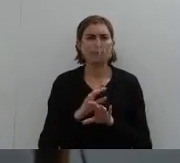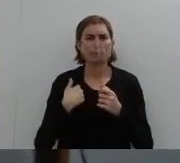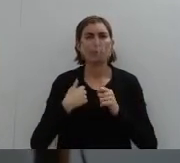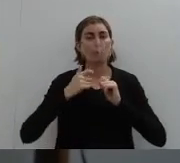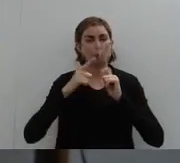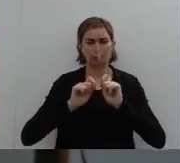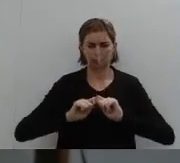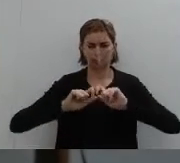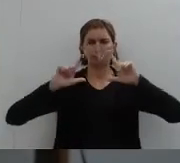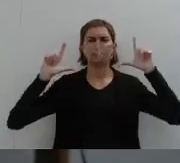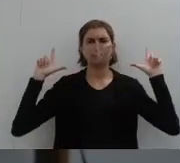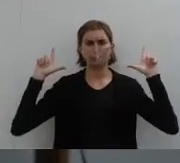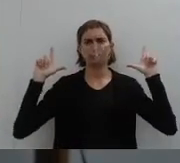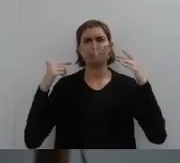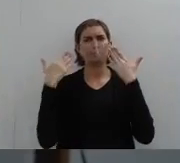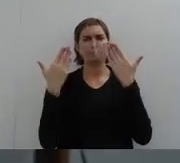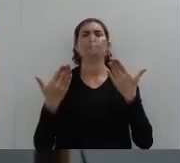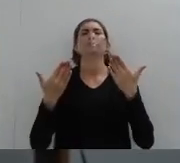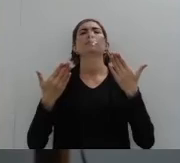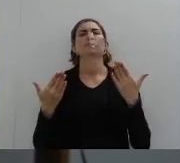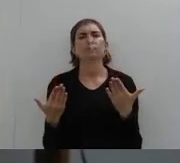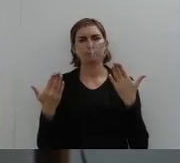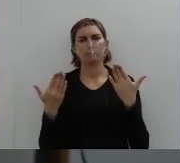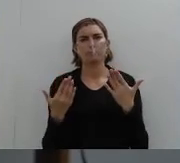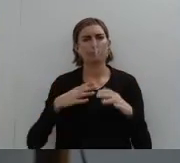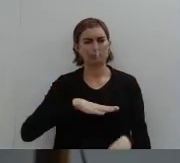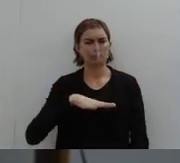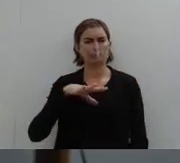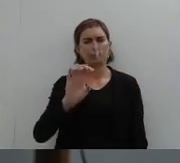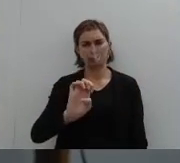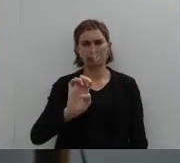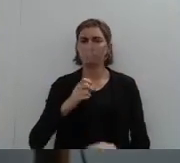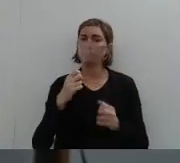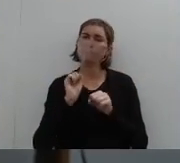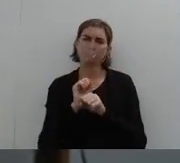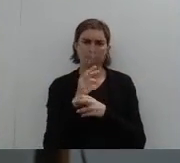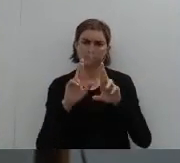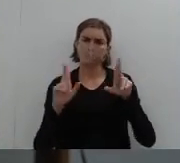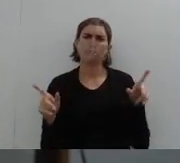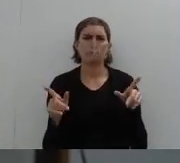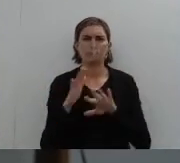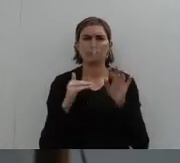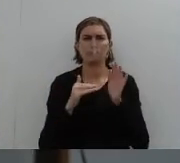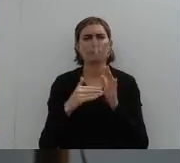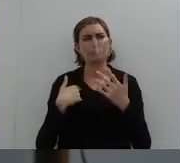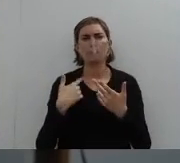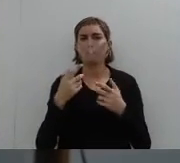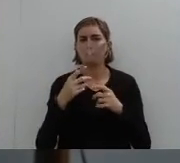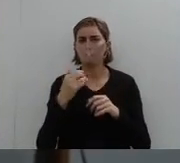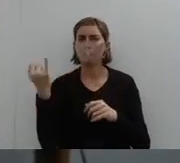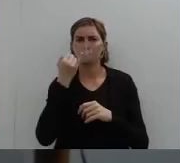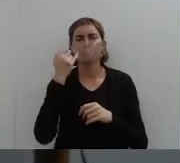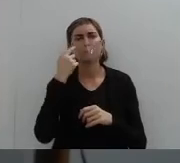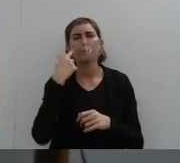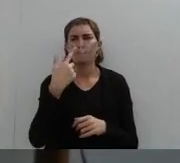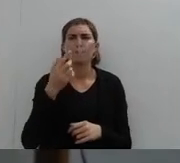uma outra perspectiva sobre a ética. Perspectiva diferente de todos. E que é muito pop. Né? Eu